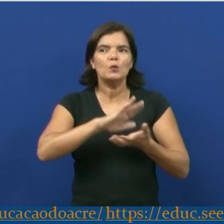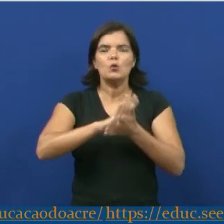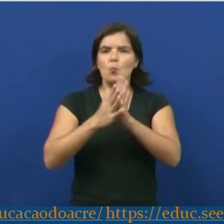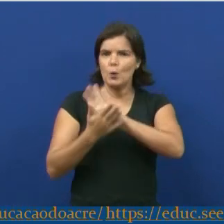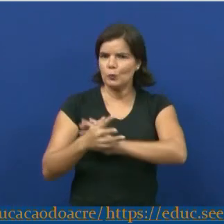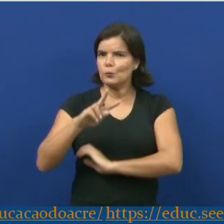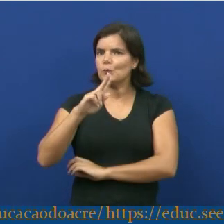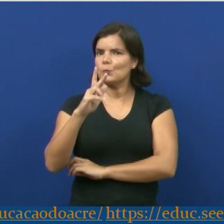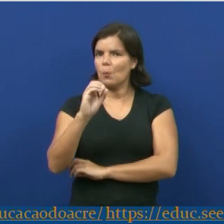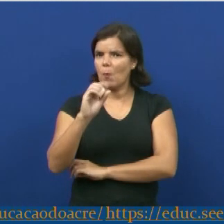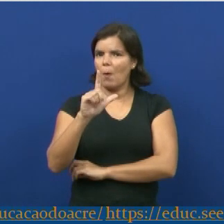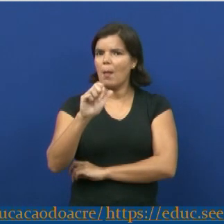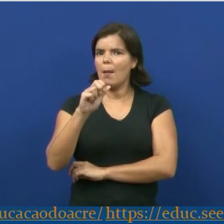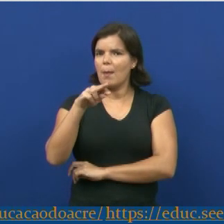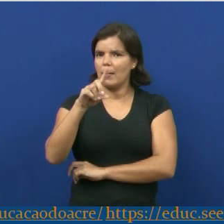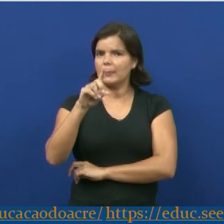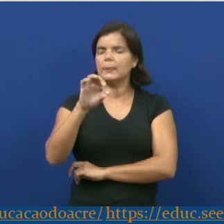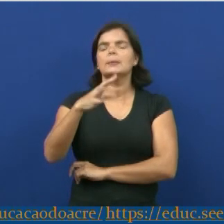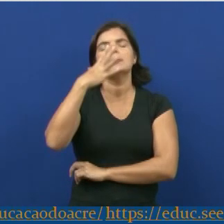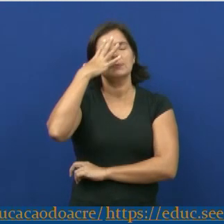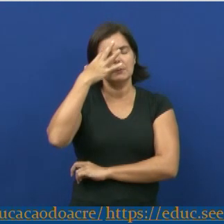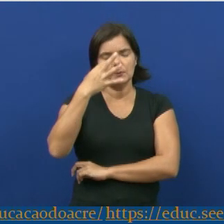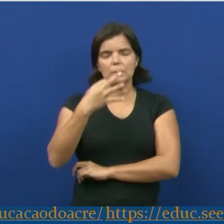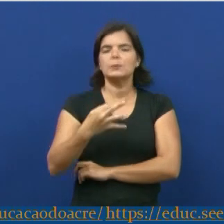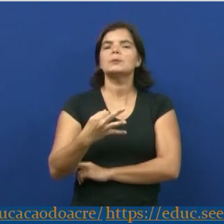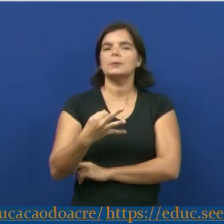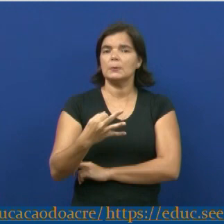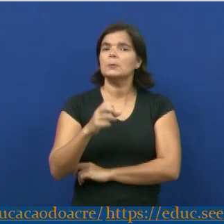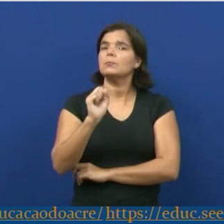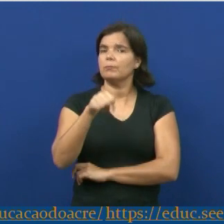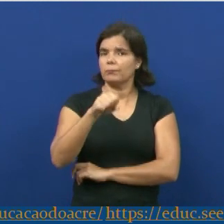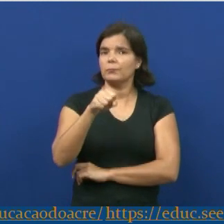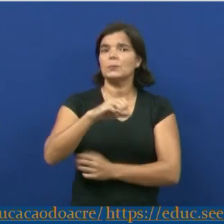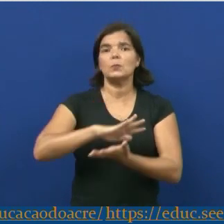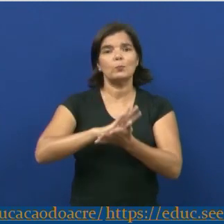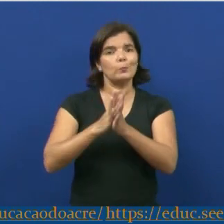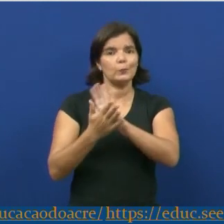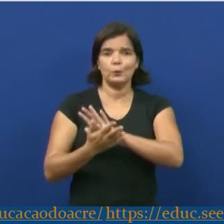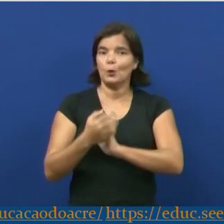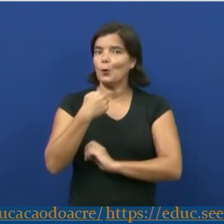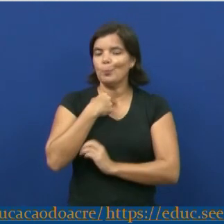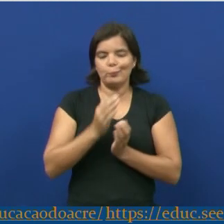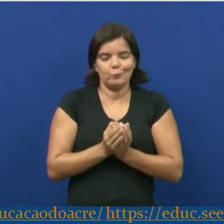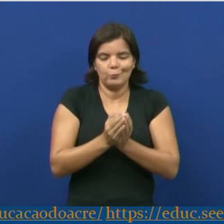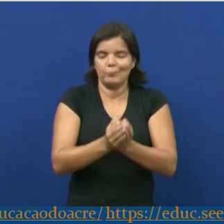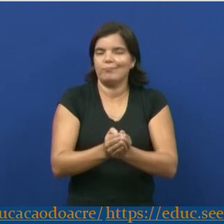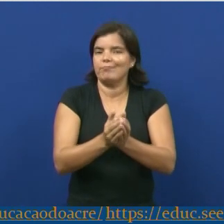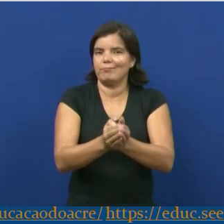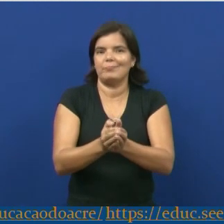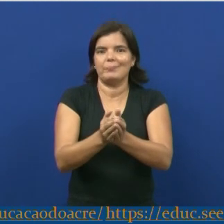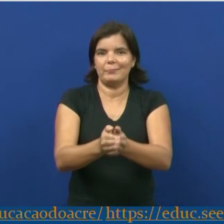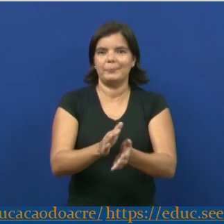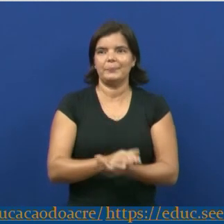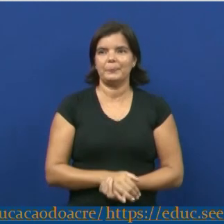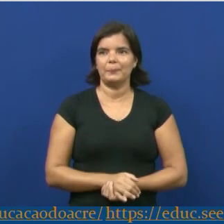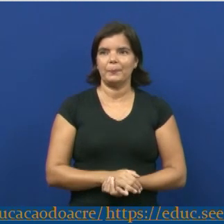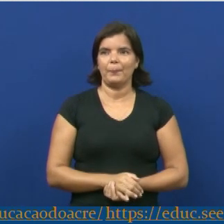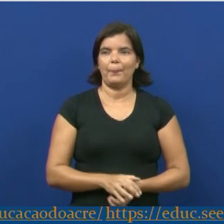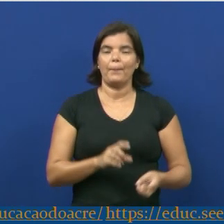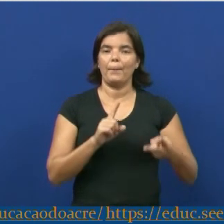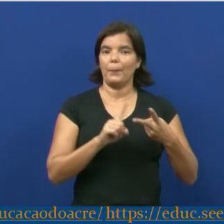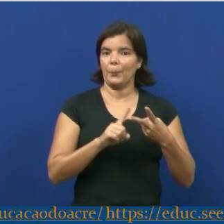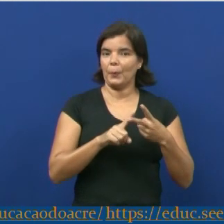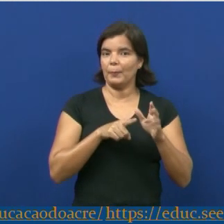os holandeses? Sim, com certeza, os holandeses ficaram prejudicados, né? Porque eles não podiam mais navegar. Vamos para a segunda